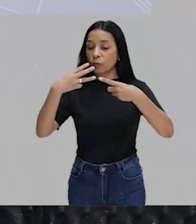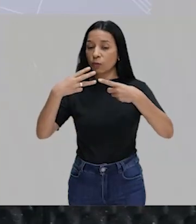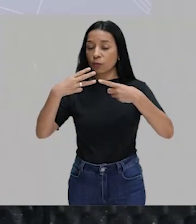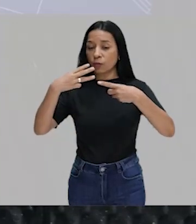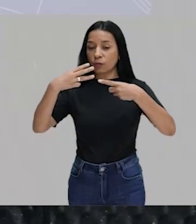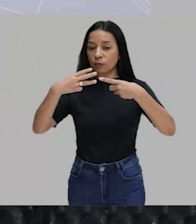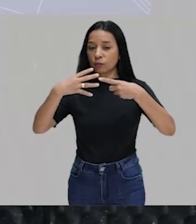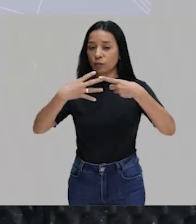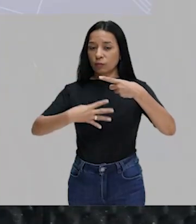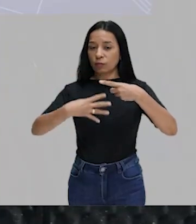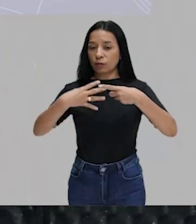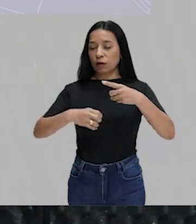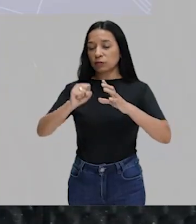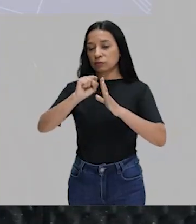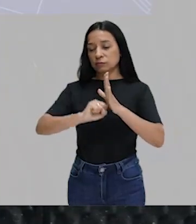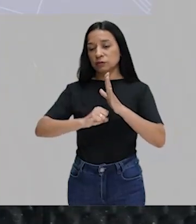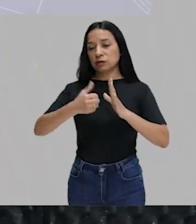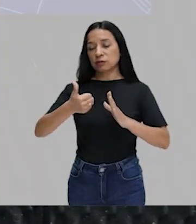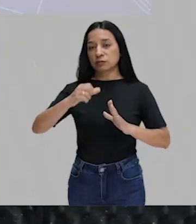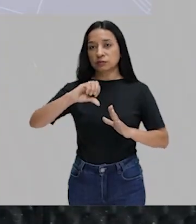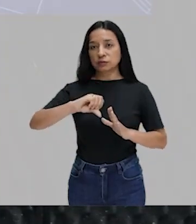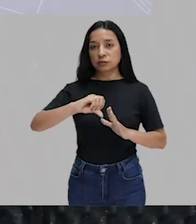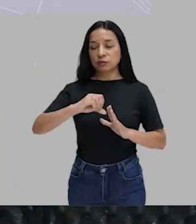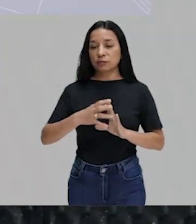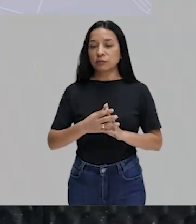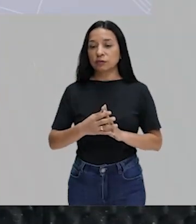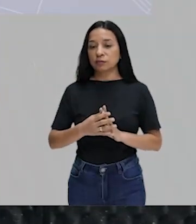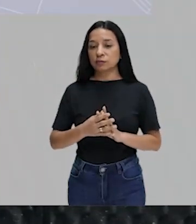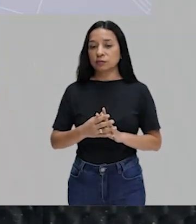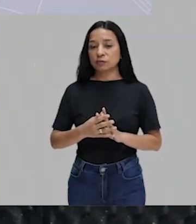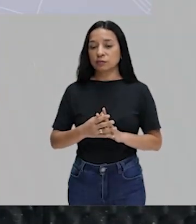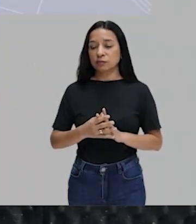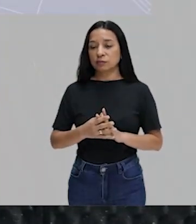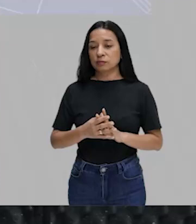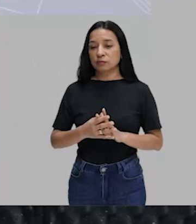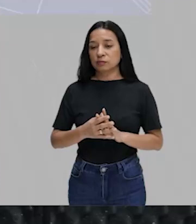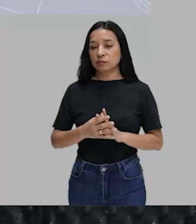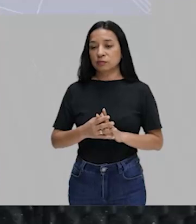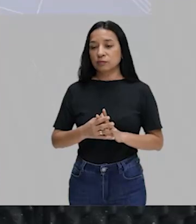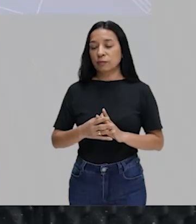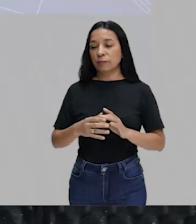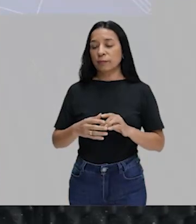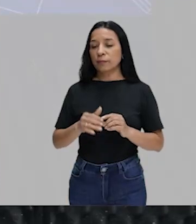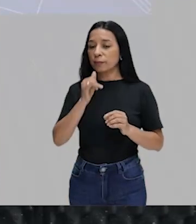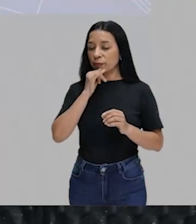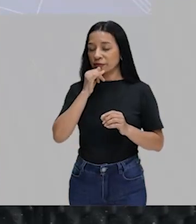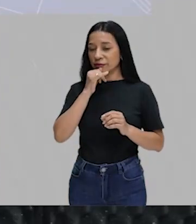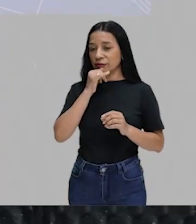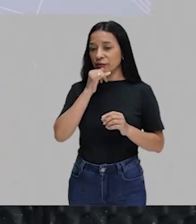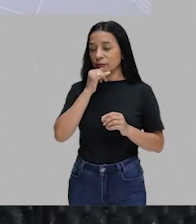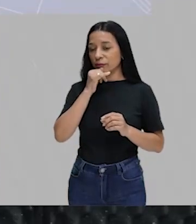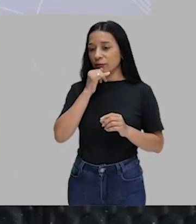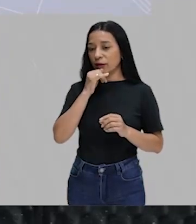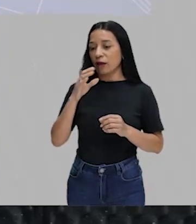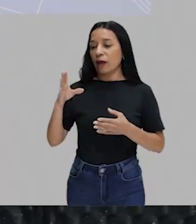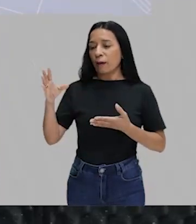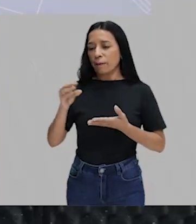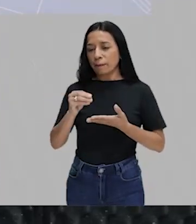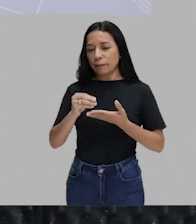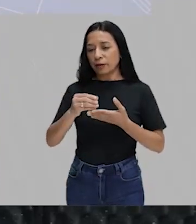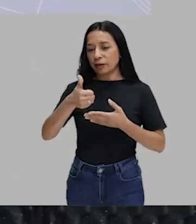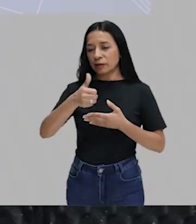século XIX, último quarto, então você pega 100, vai dividir por 4, e aí você vai